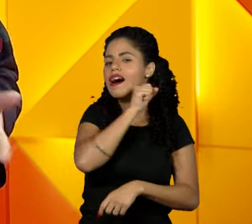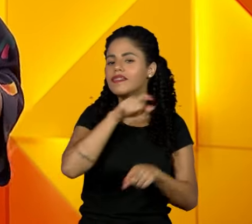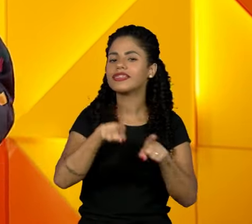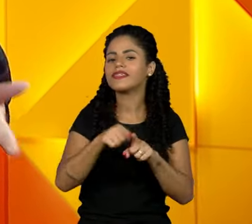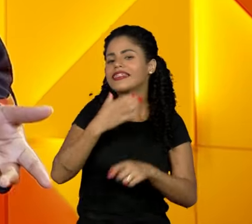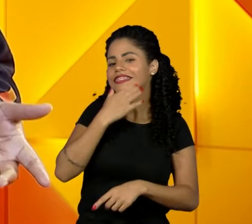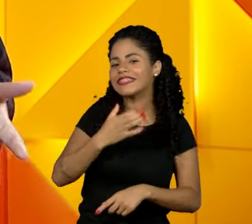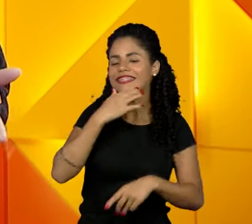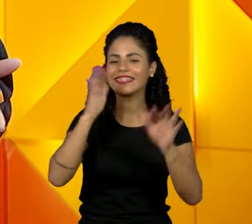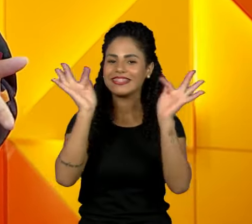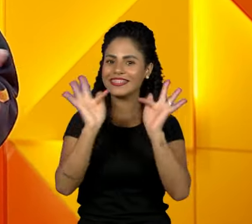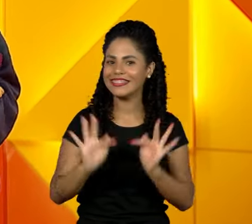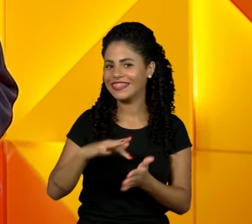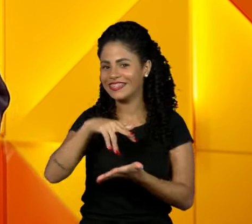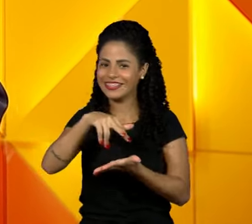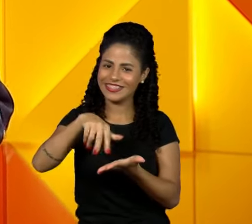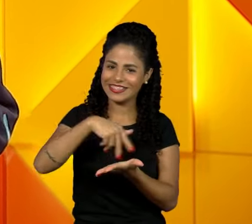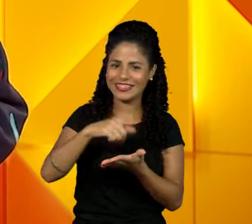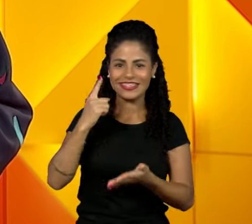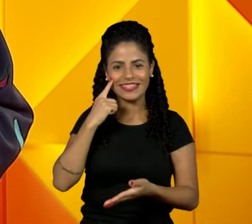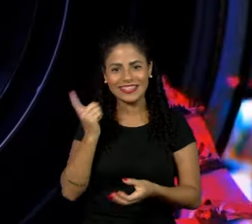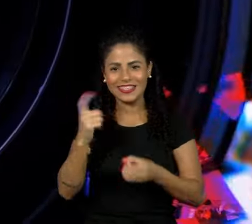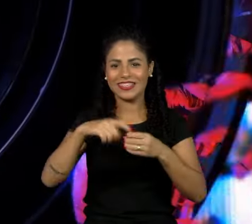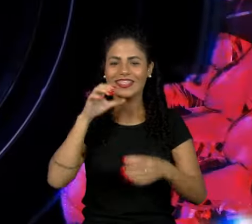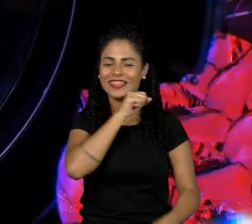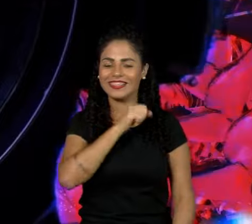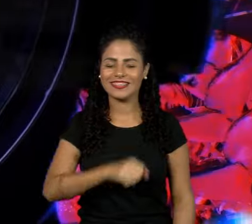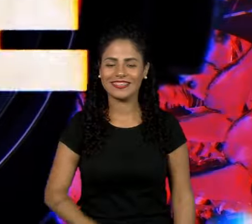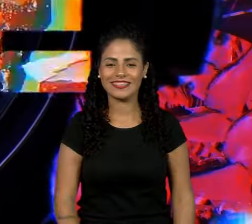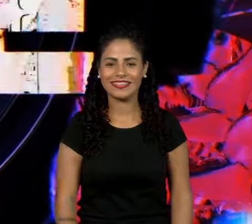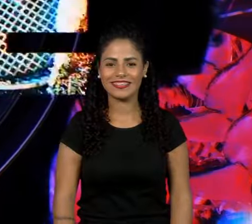Natal mais feliz e mais dançante. Eu volto já já.